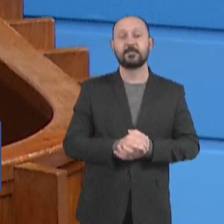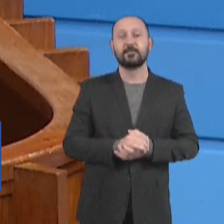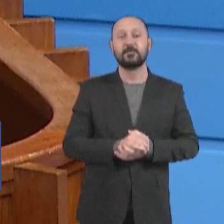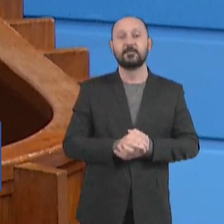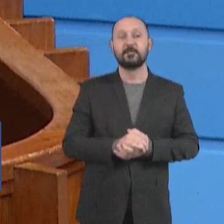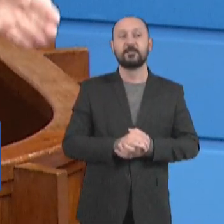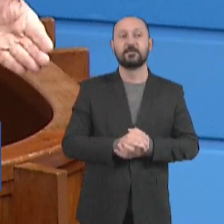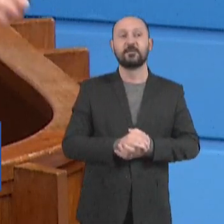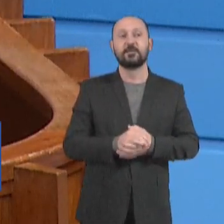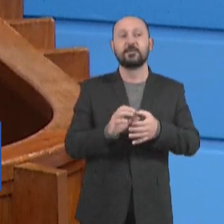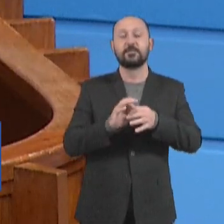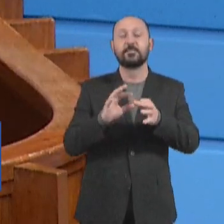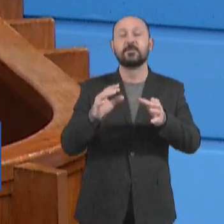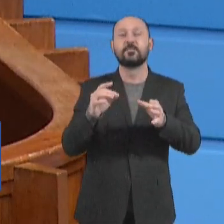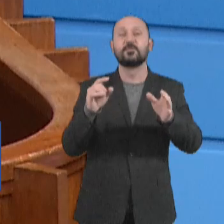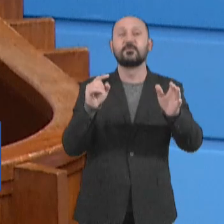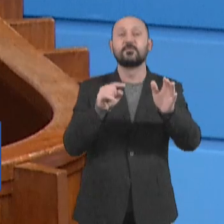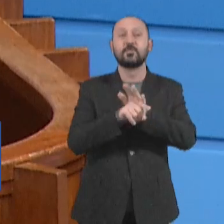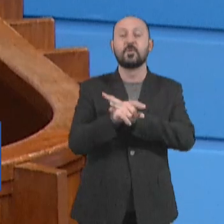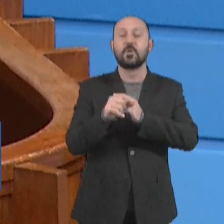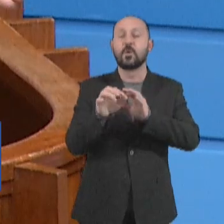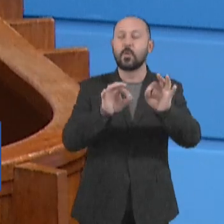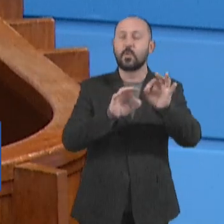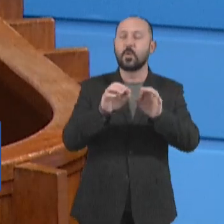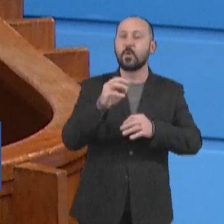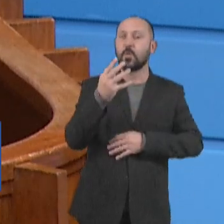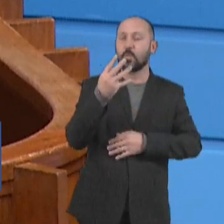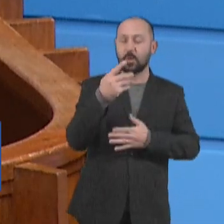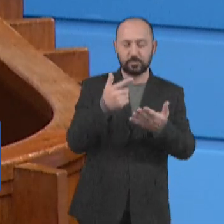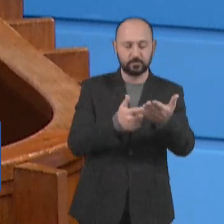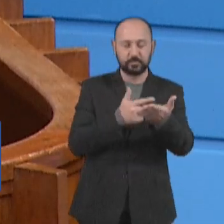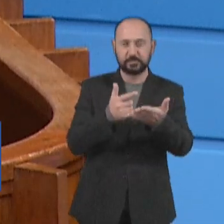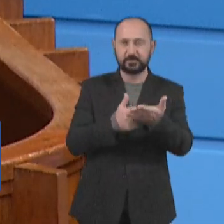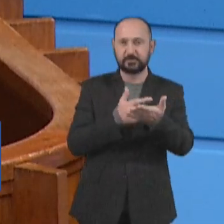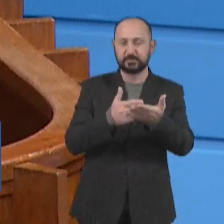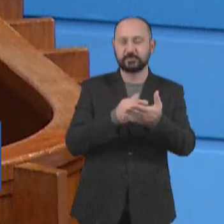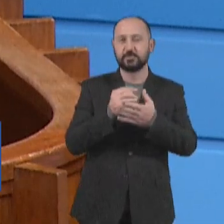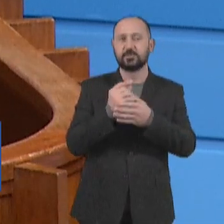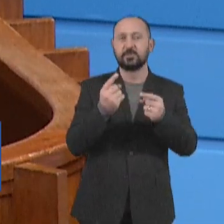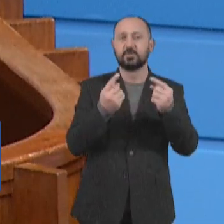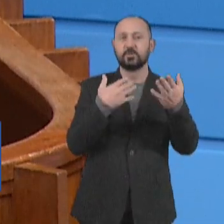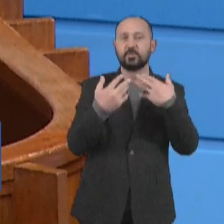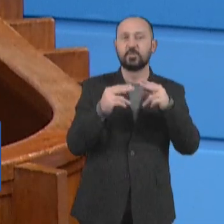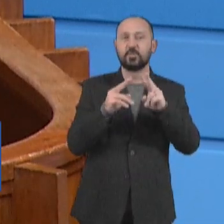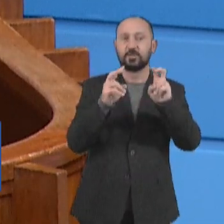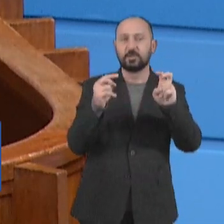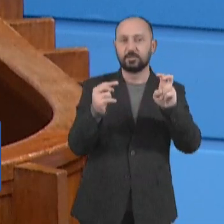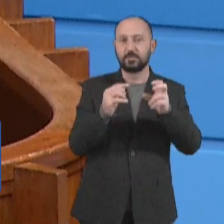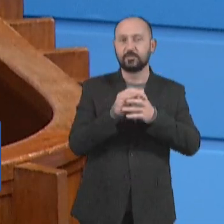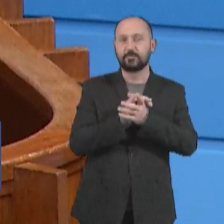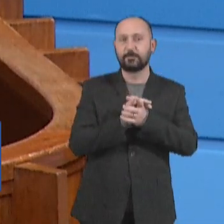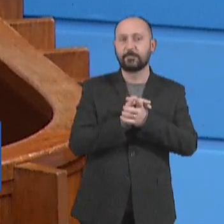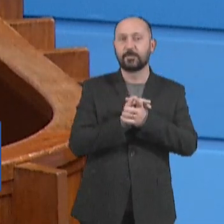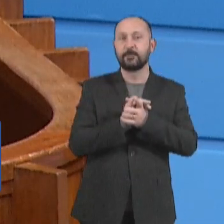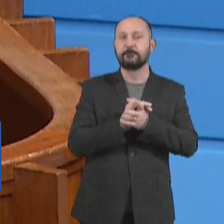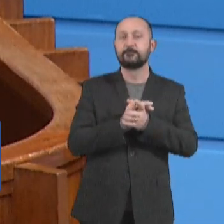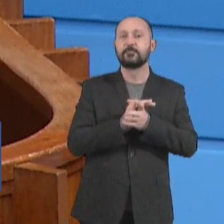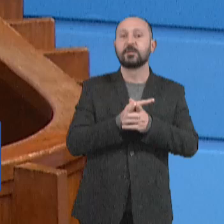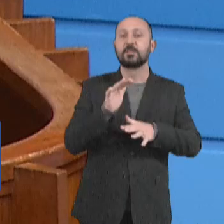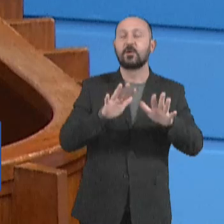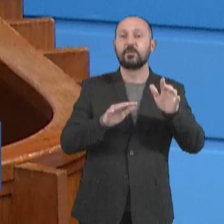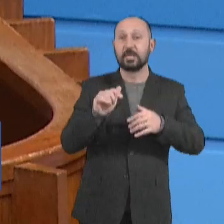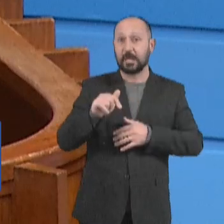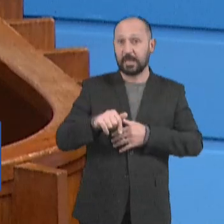Esse me permitiu lançar 4 livros, organizar 4 livros, discutindo essa questão. Talvez, aqui